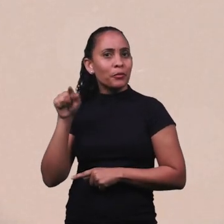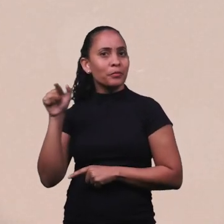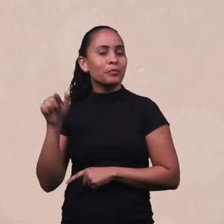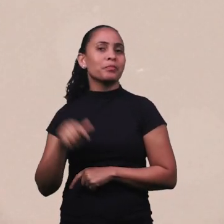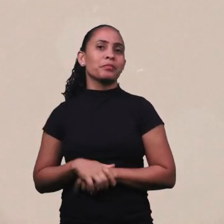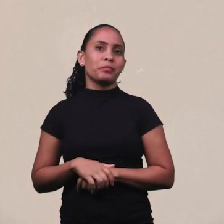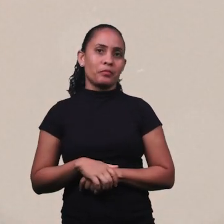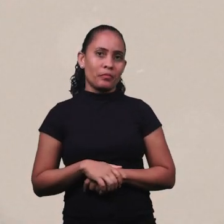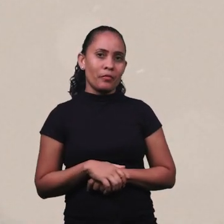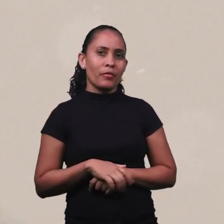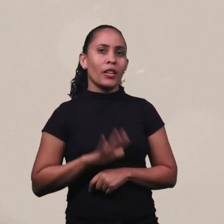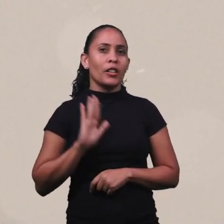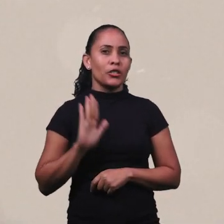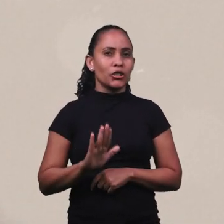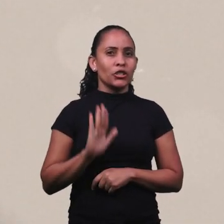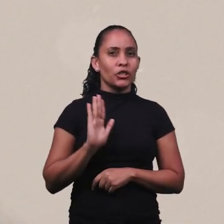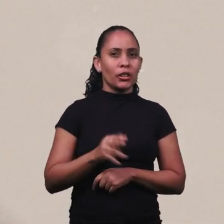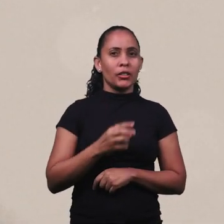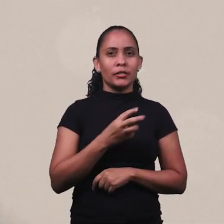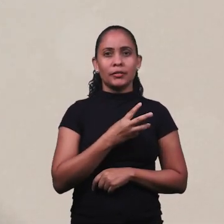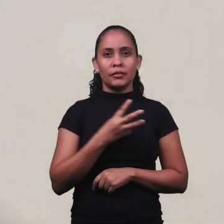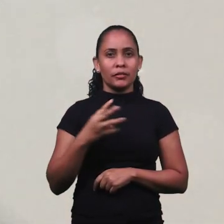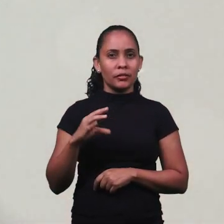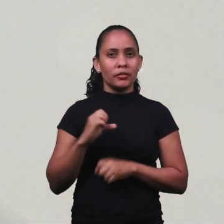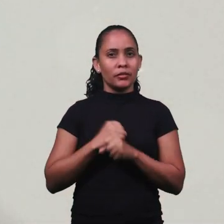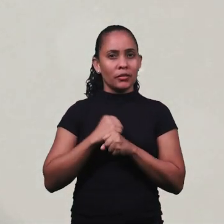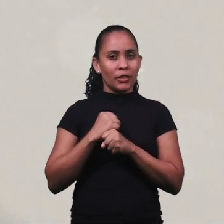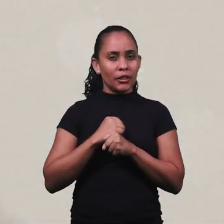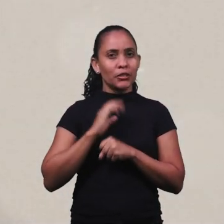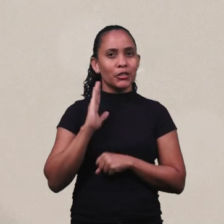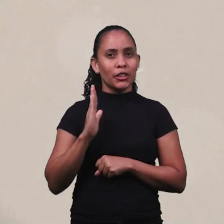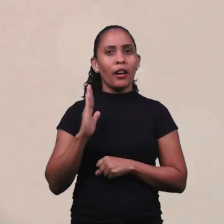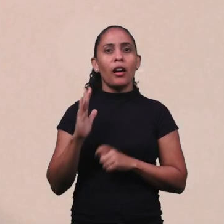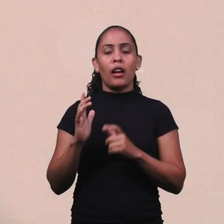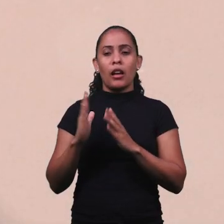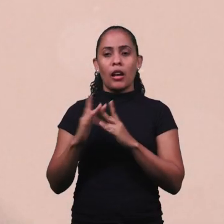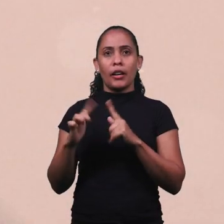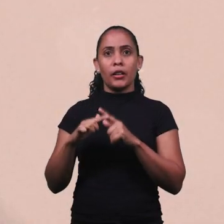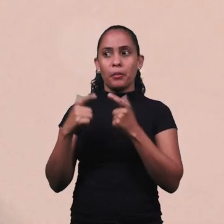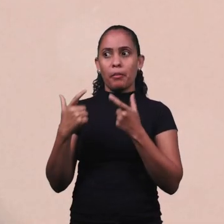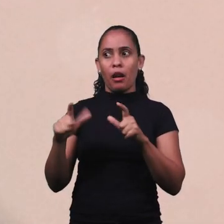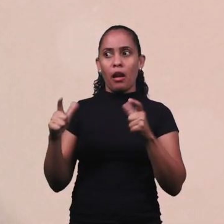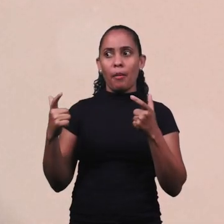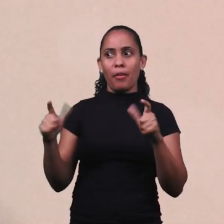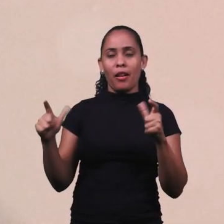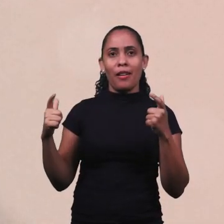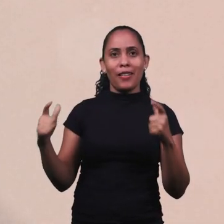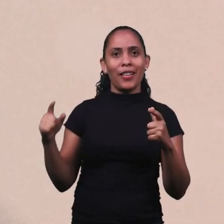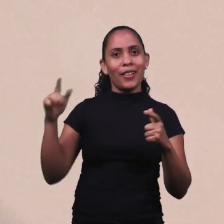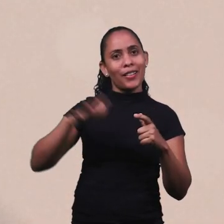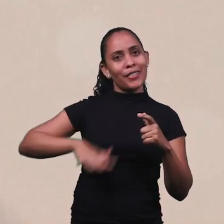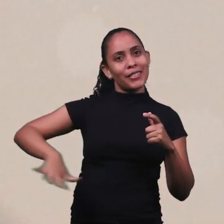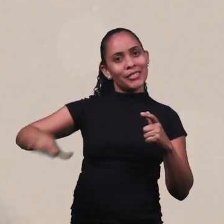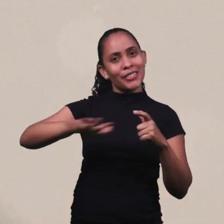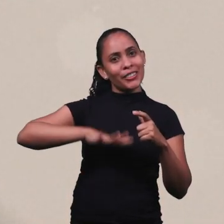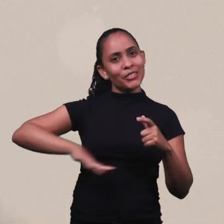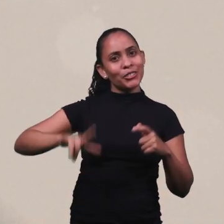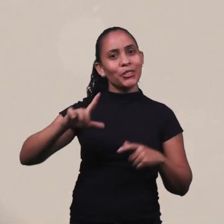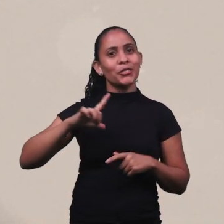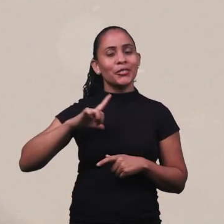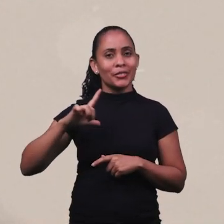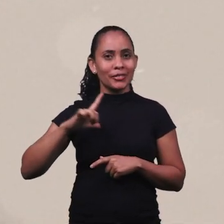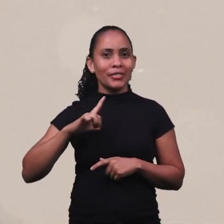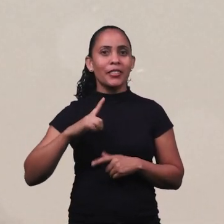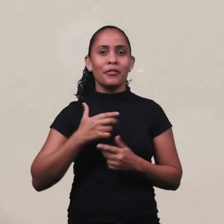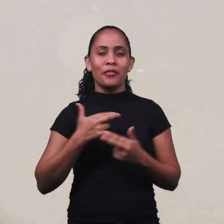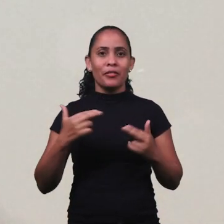congregando, isso já faz 31 anos, para a glória de Deus. A igreja cresceu, nós temos hoje em União dos Palmares, que é a cidade